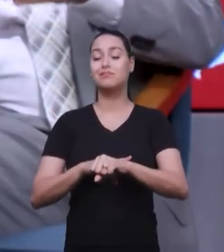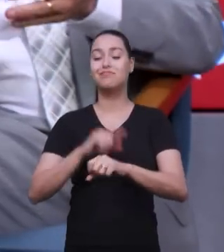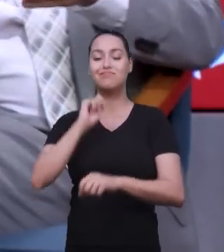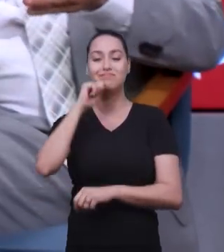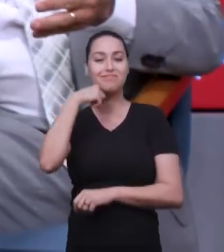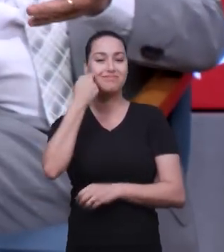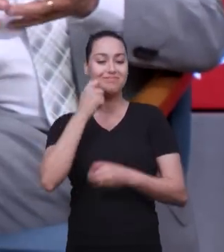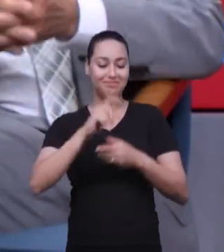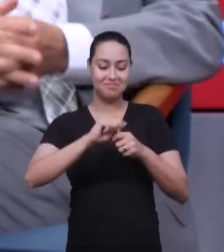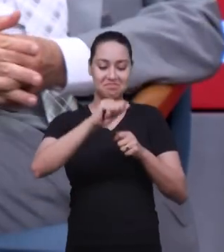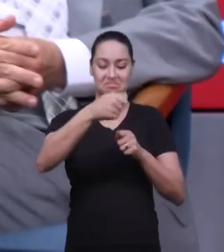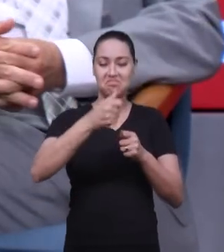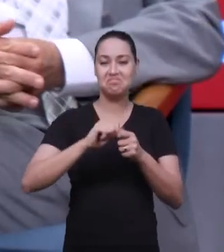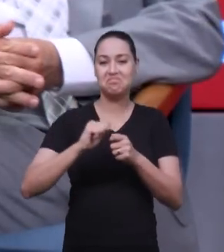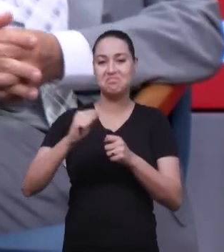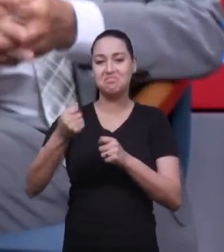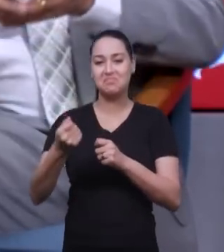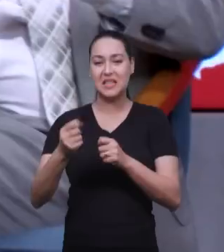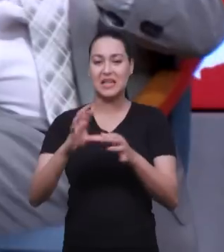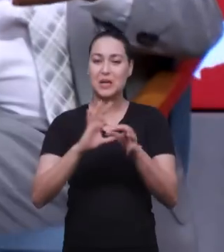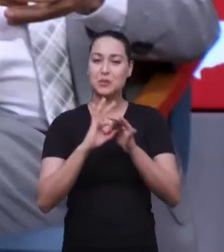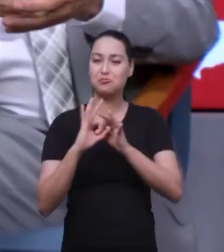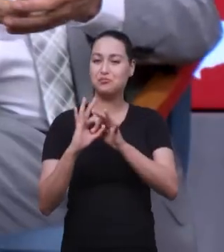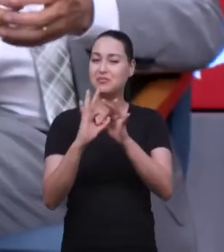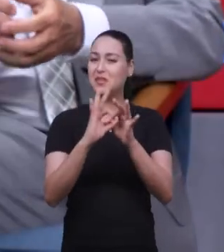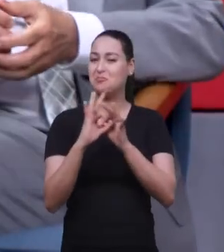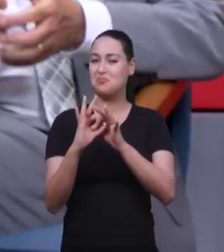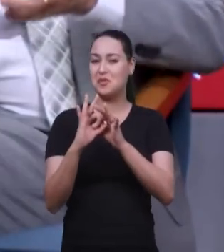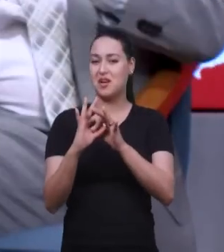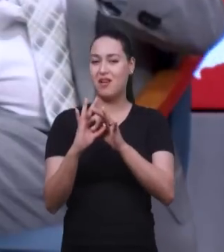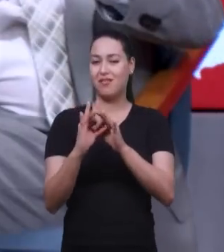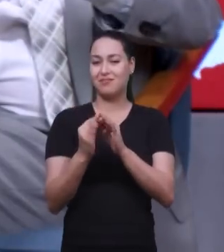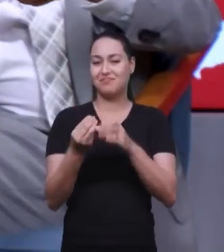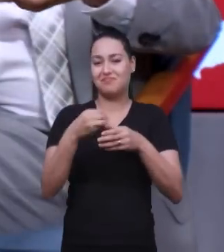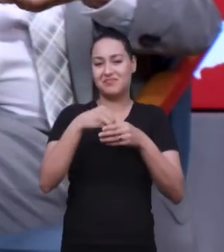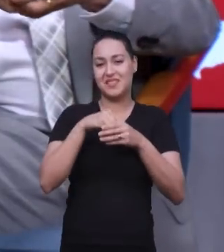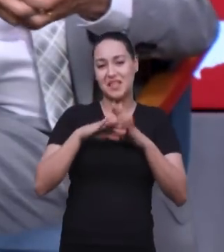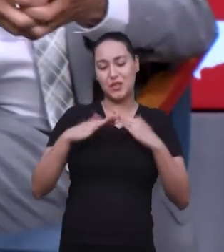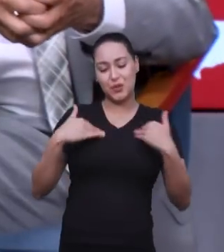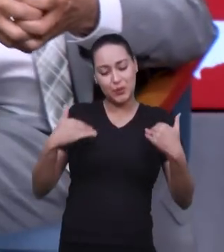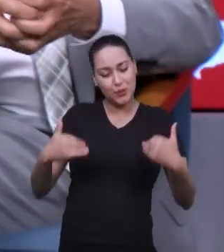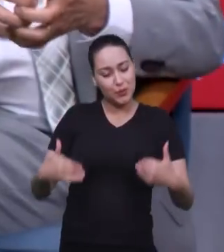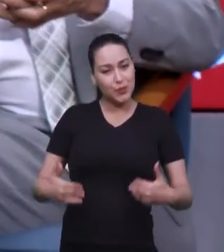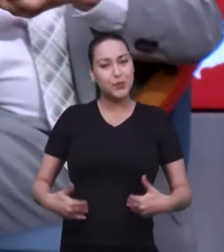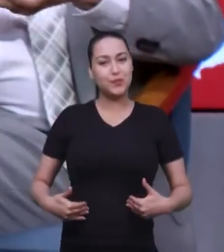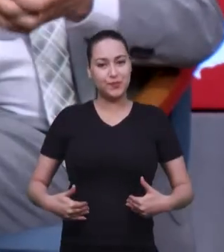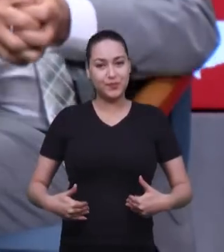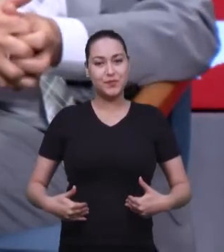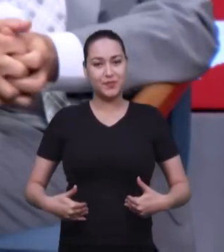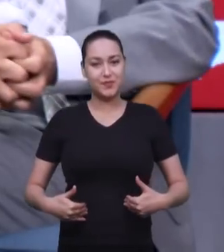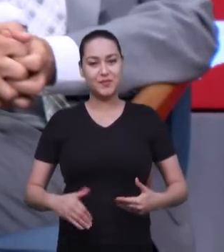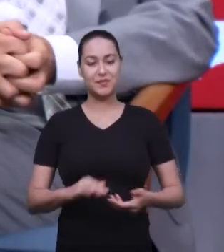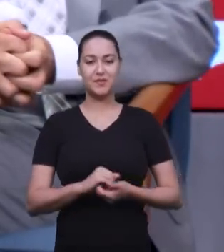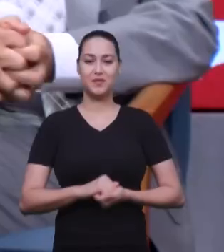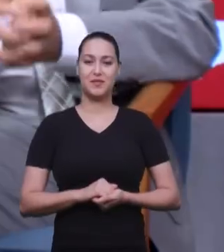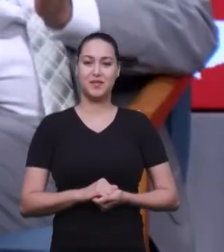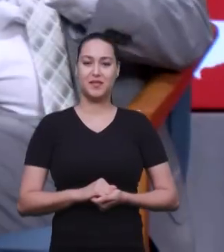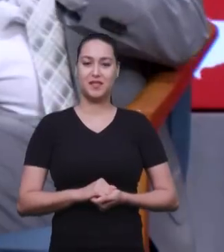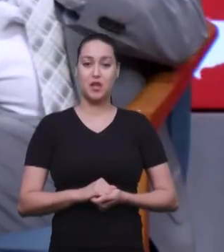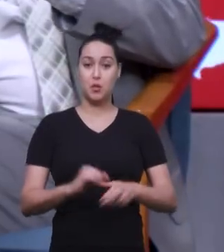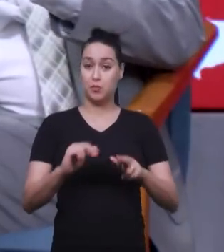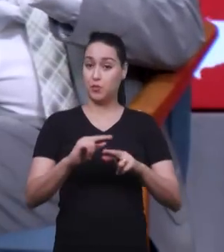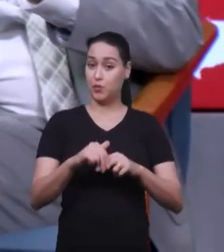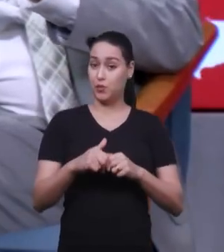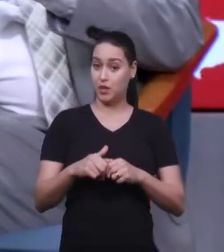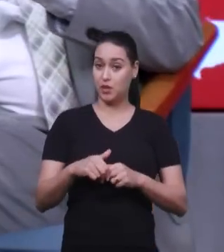momento? No partir do pão. É na comunhão, é nessa vida no corpo que ele se revela. Então ele está